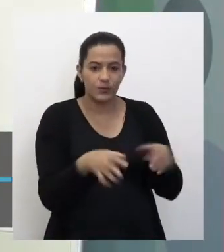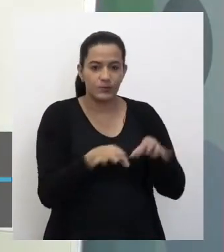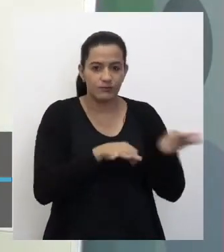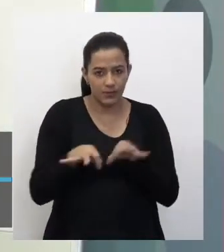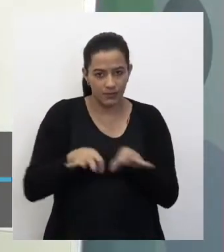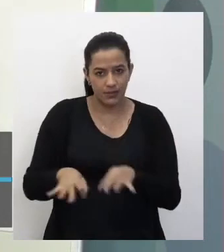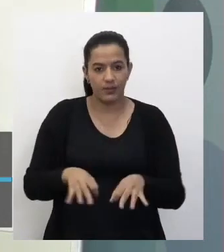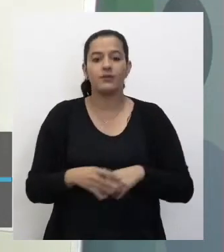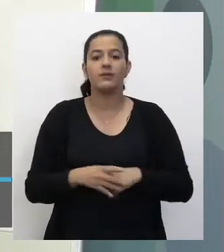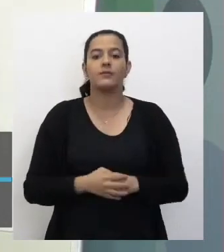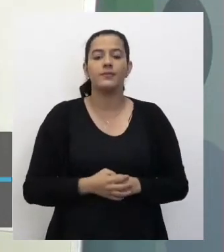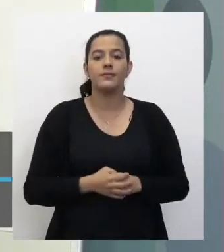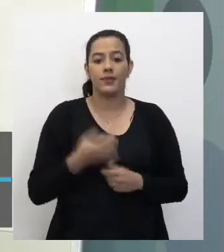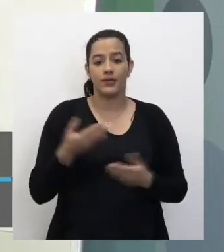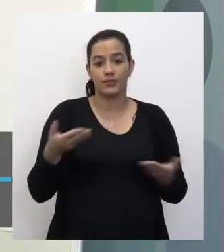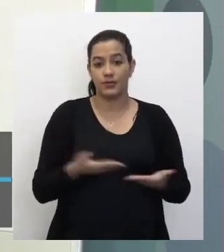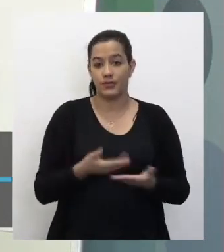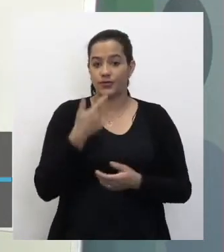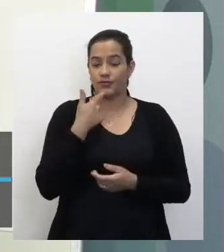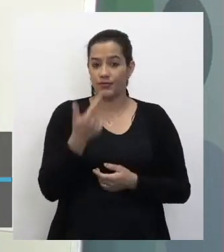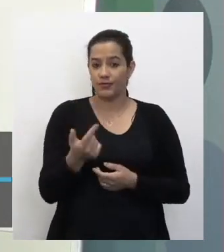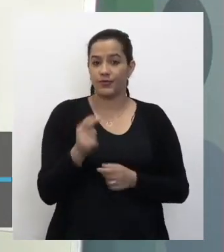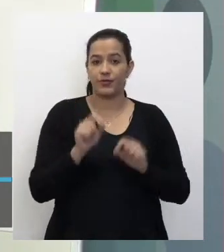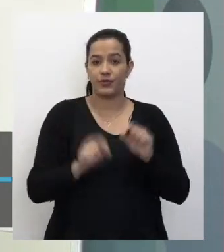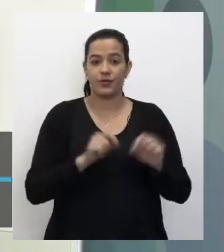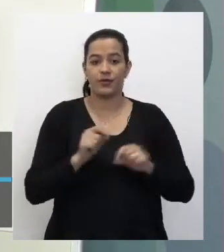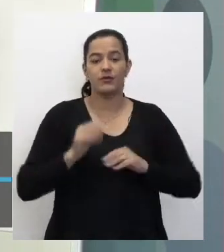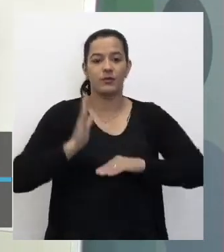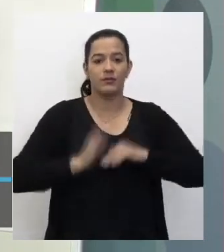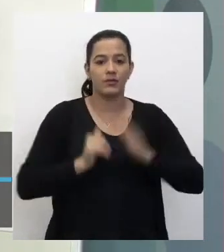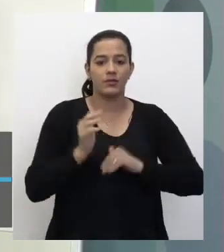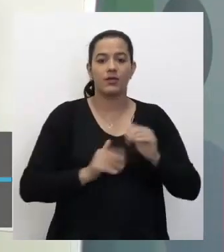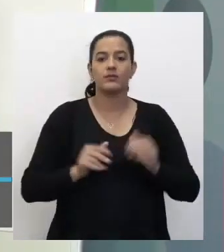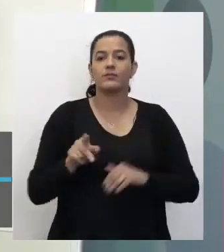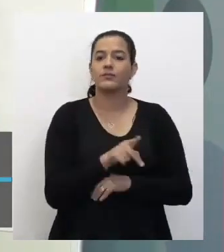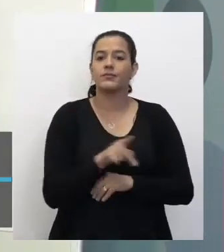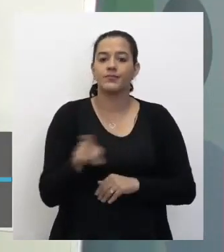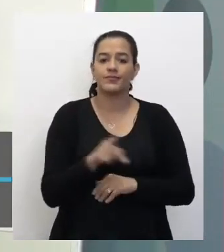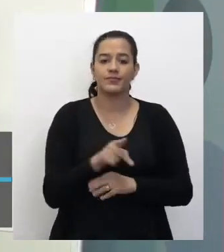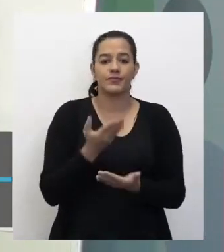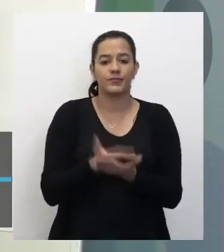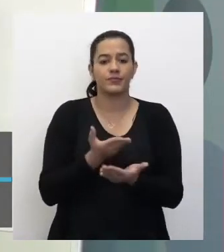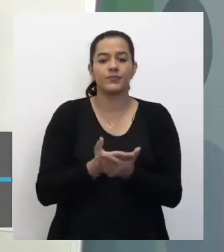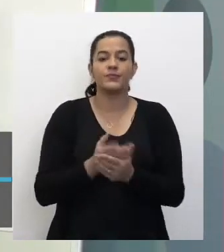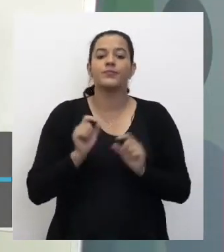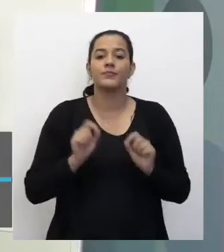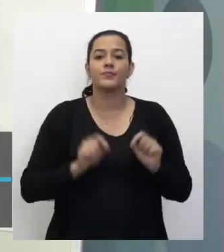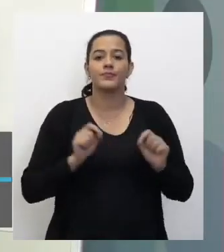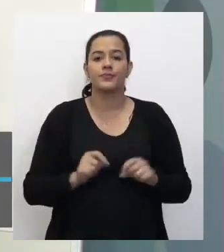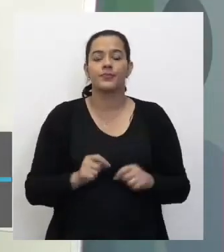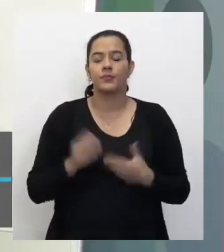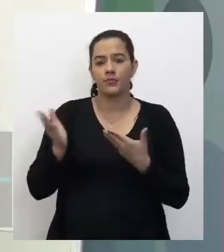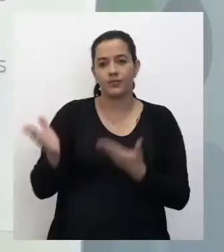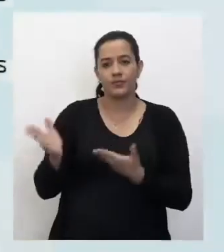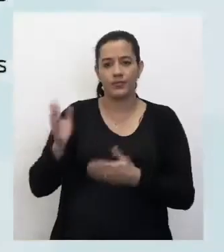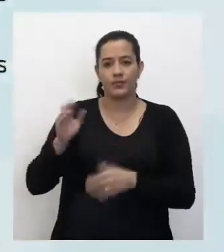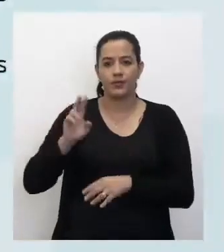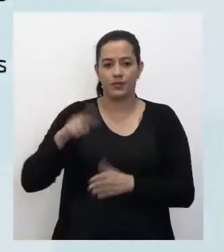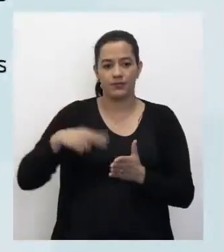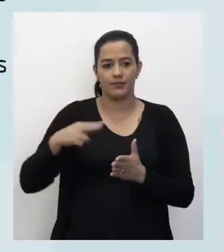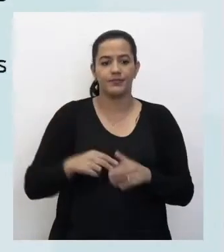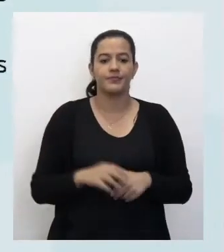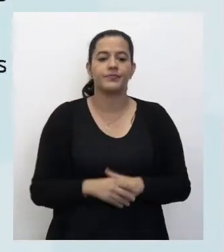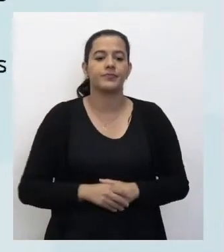sua caneta, a gente vai falar um pouquinho das habilidades com os professores trabalhadas na aula de hoje. Ed, você consegue ler pra gente? Vamos lá.